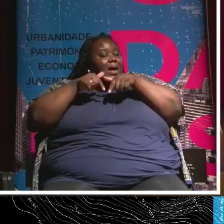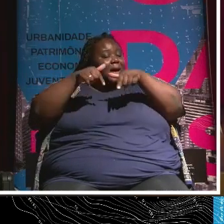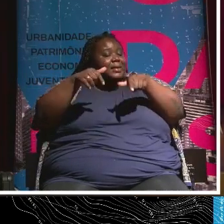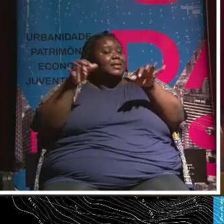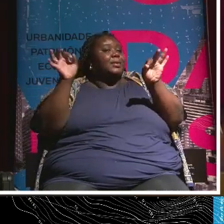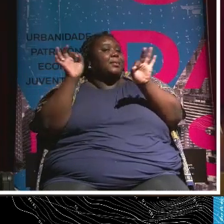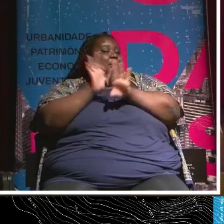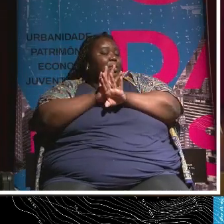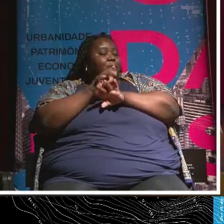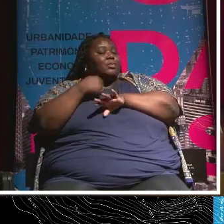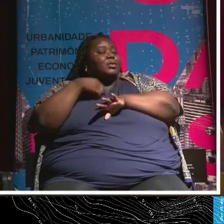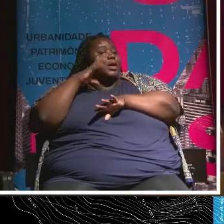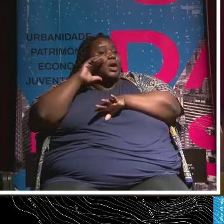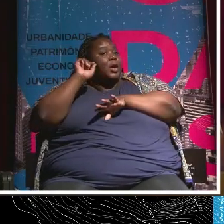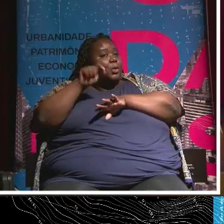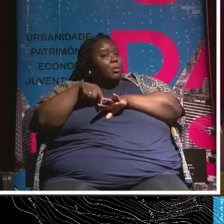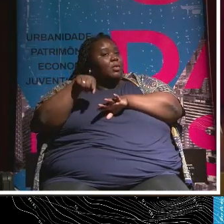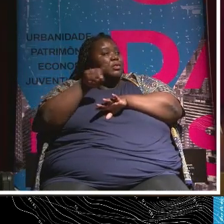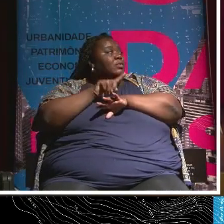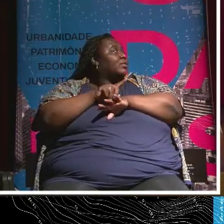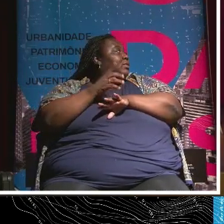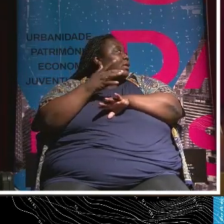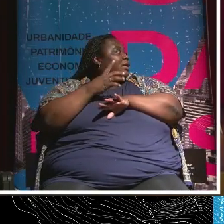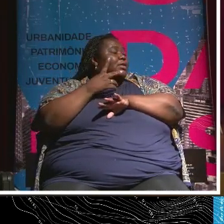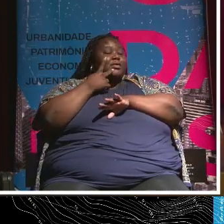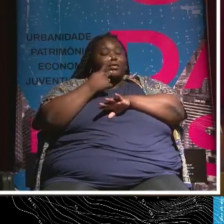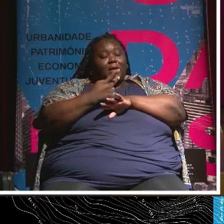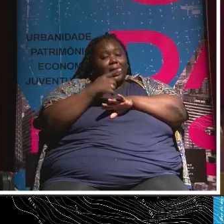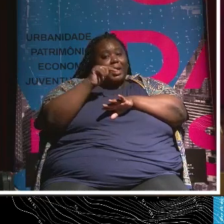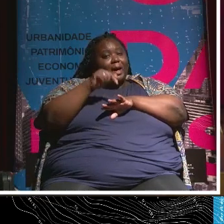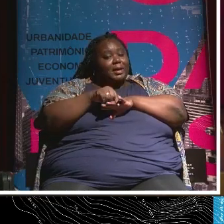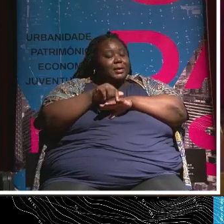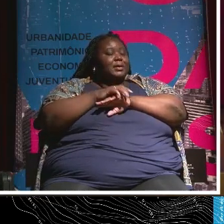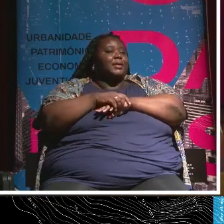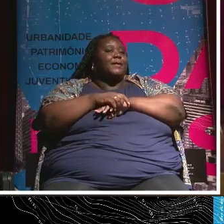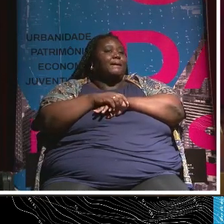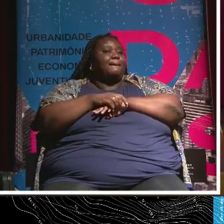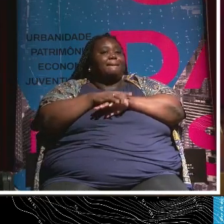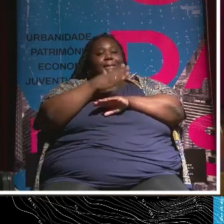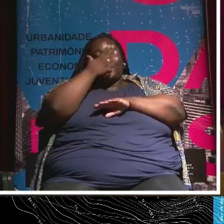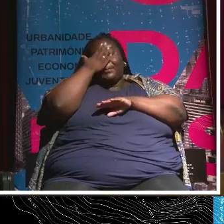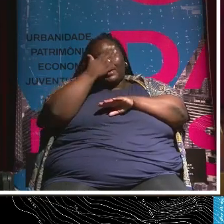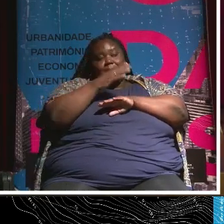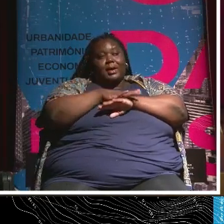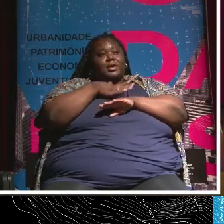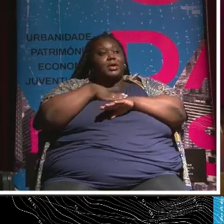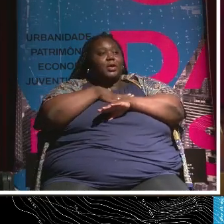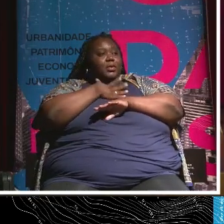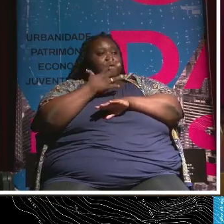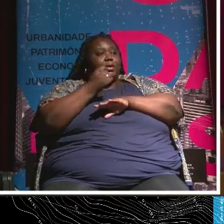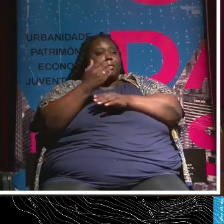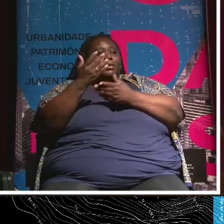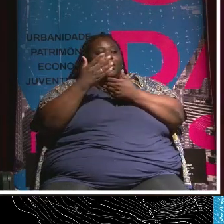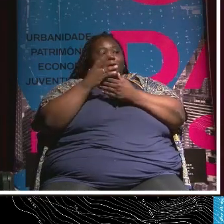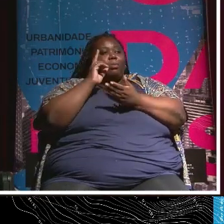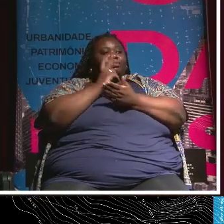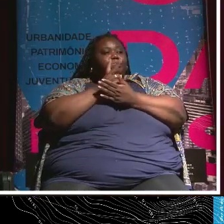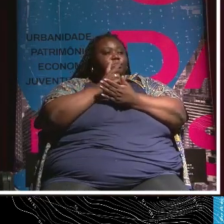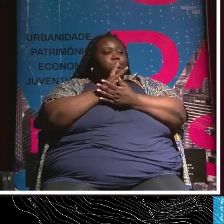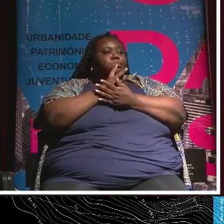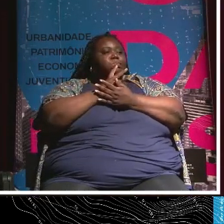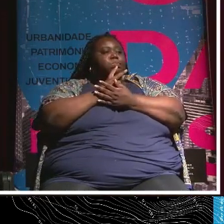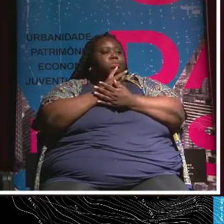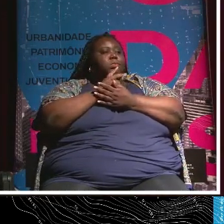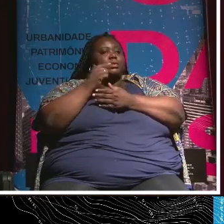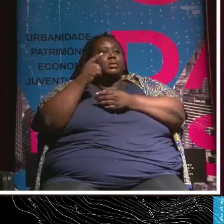É disso que eu acho que vocês estão querendo falar aqui nesse seminário. Muito obrigada, gostei muito, convidem sempre. Tomara que role um